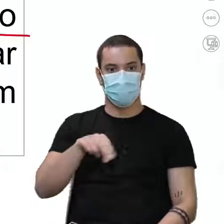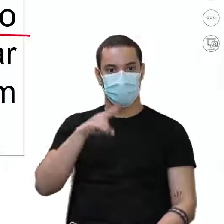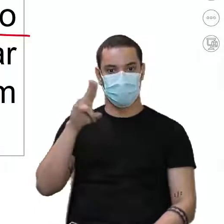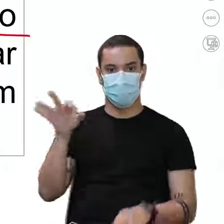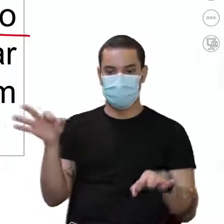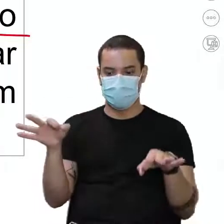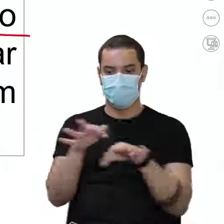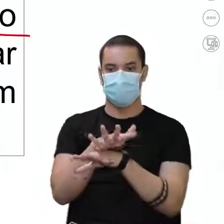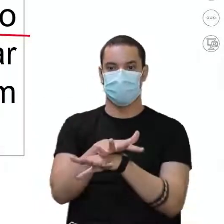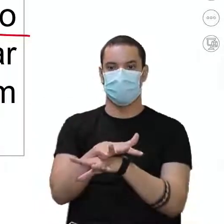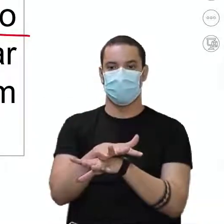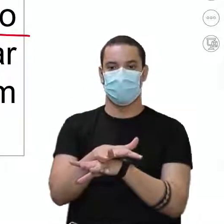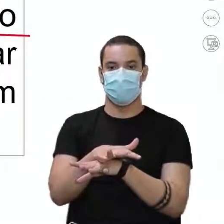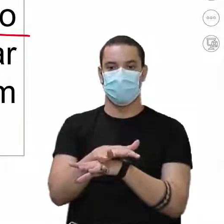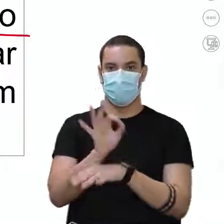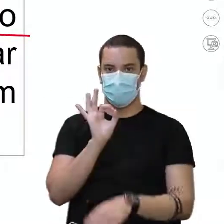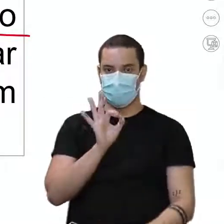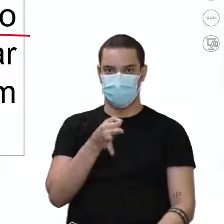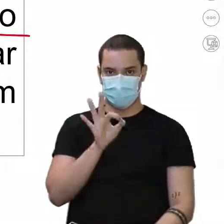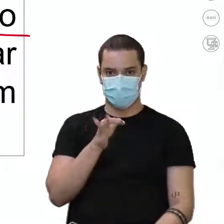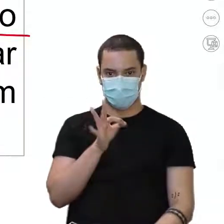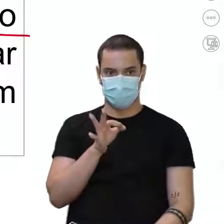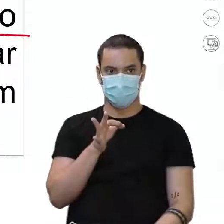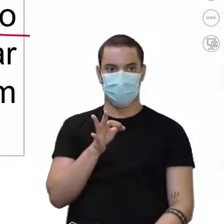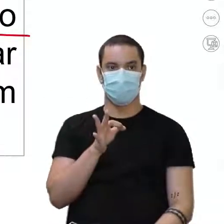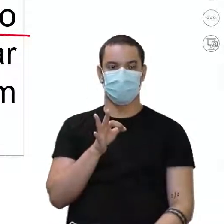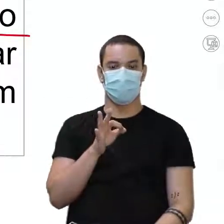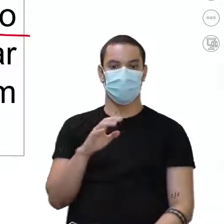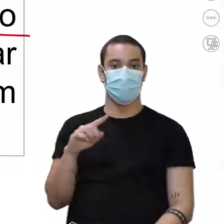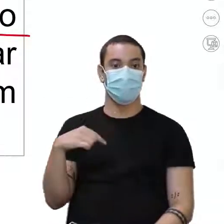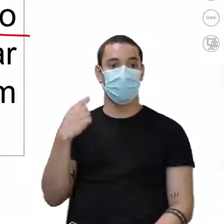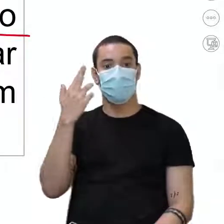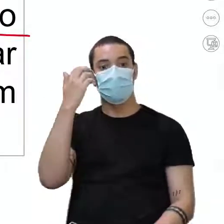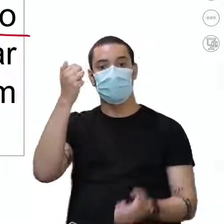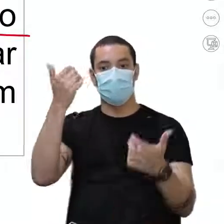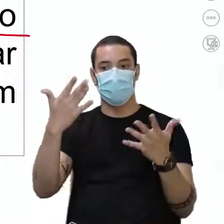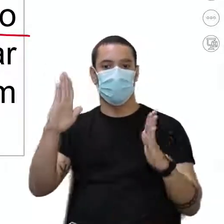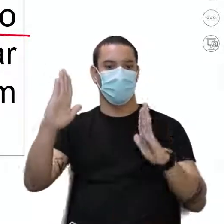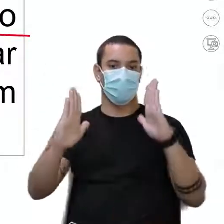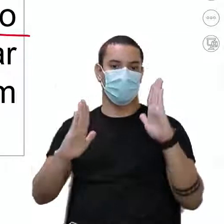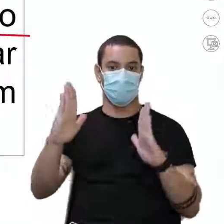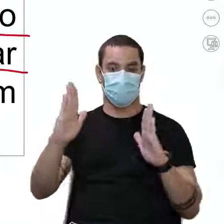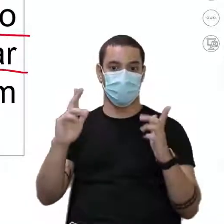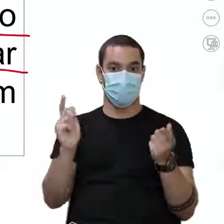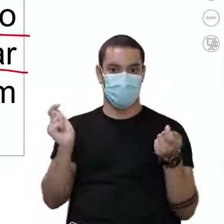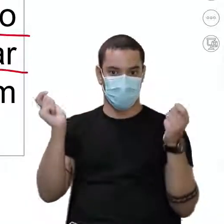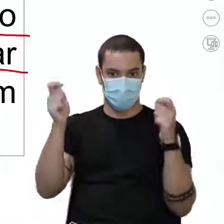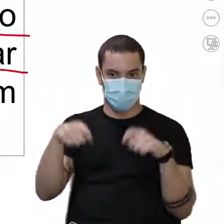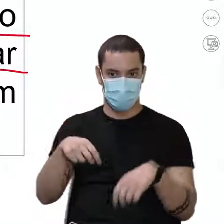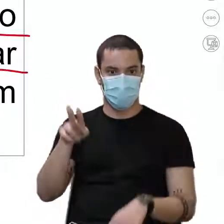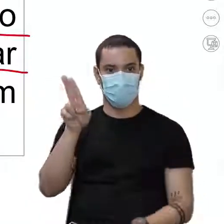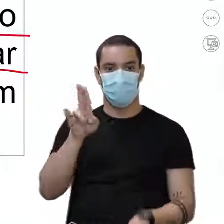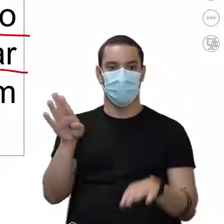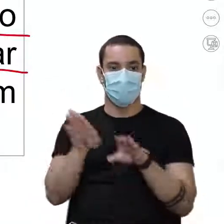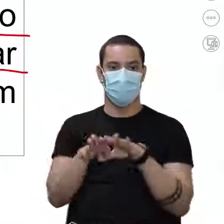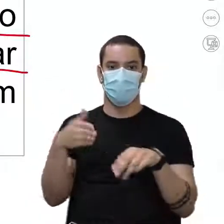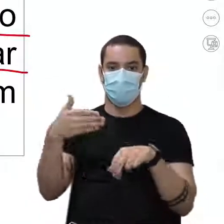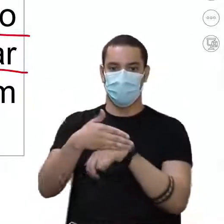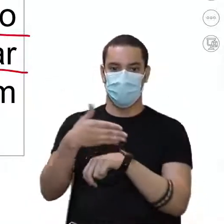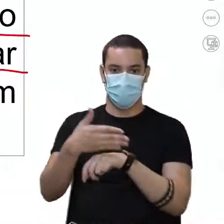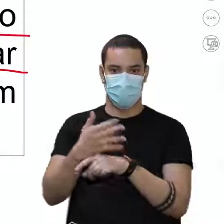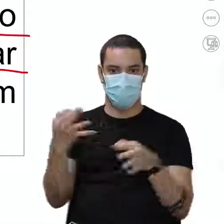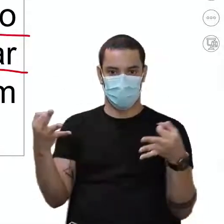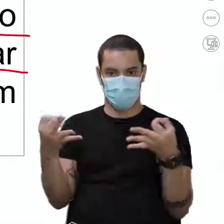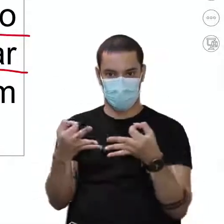de terminar, certo? E agora a gente vai falar sobre duração. Podemos usar o presente